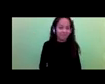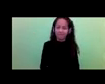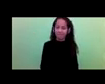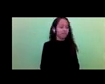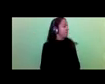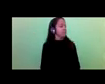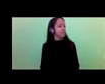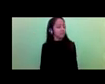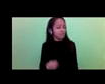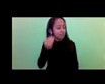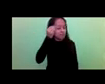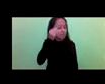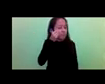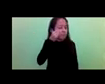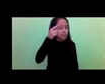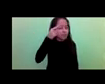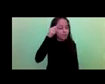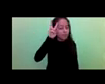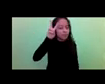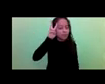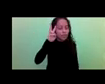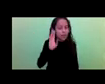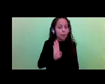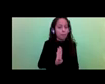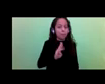Considerem as reflexões sobre a BNCC.